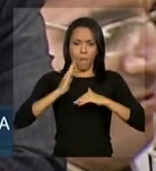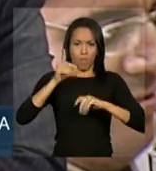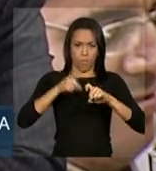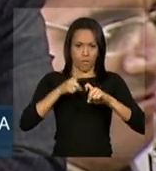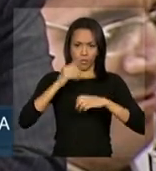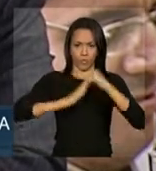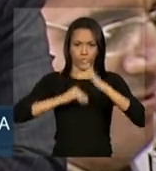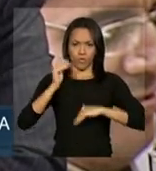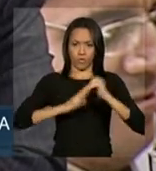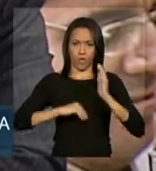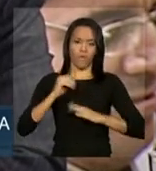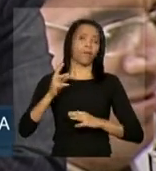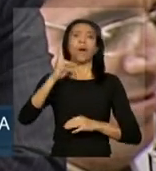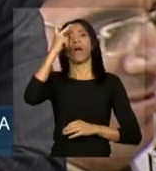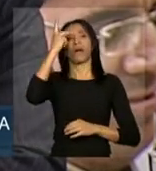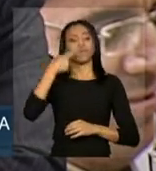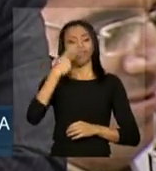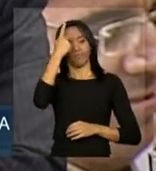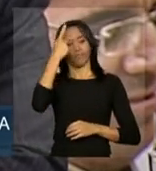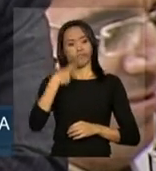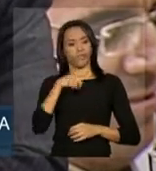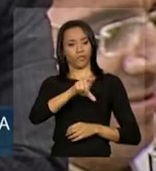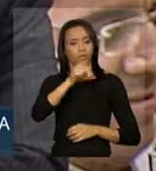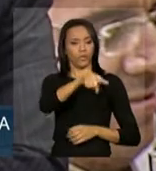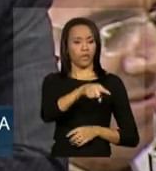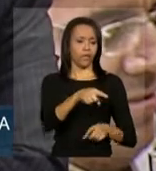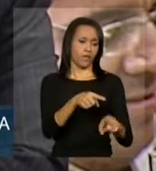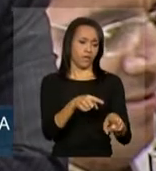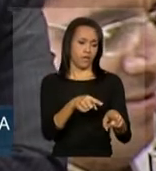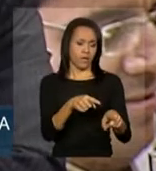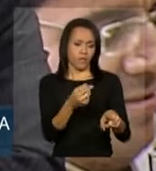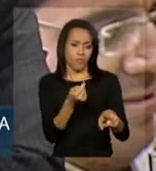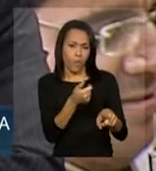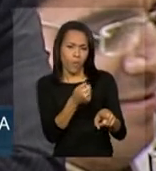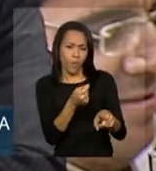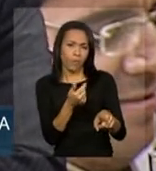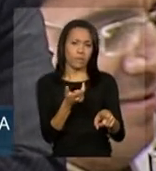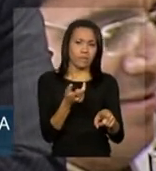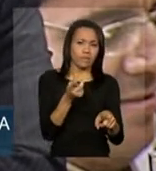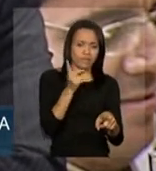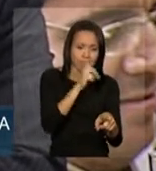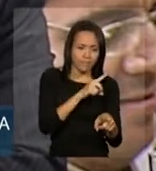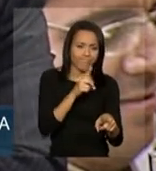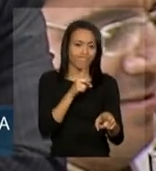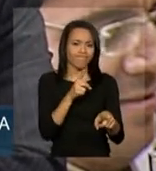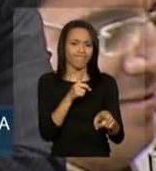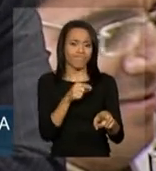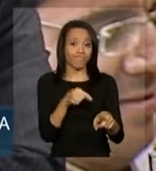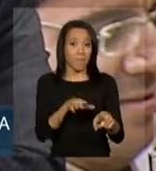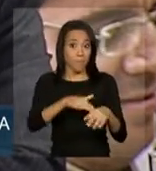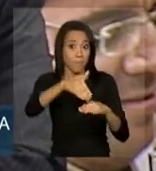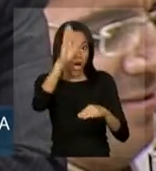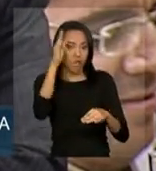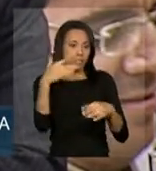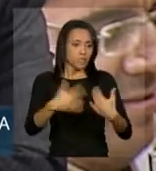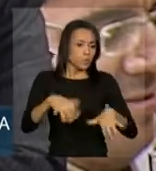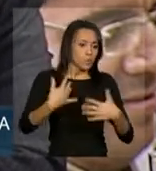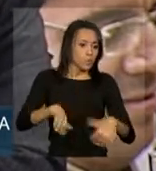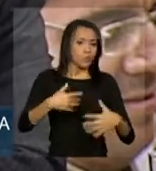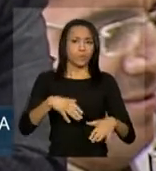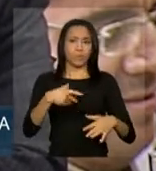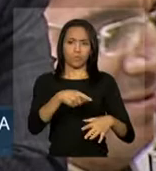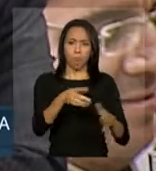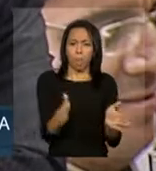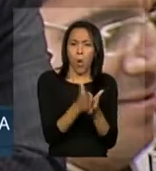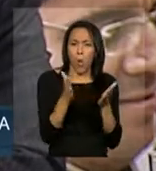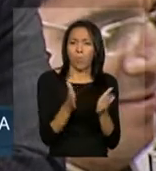escolher tá numa área menos vulnerável para ir trabalhar numa área eh ao contrário né tá numa área mais vulnerável com maior concentração